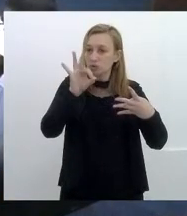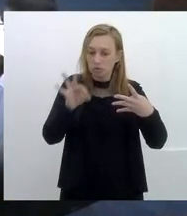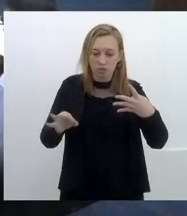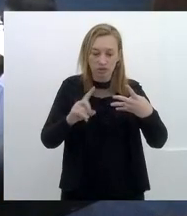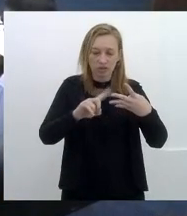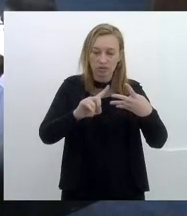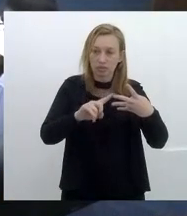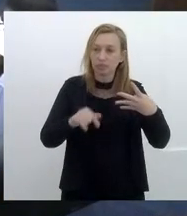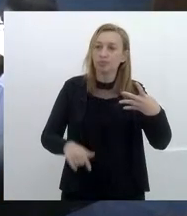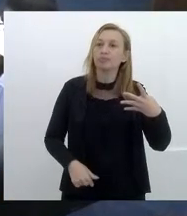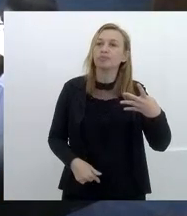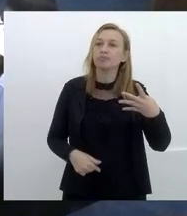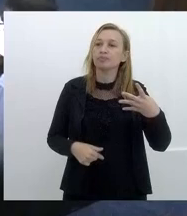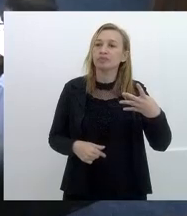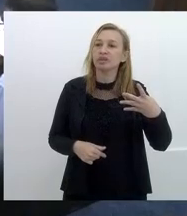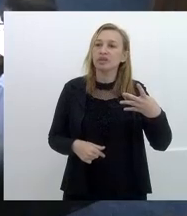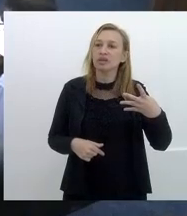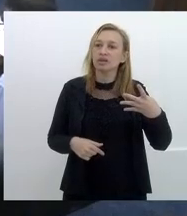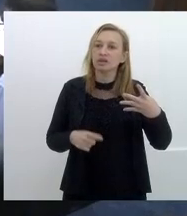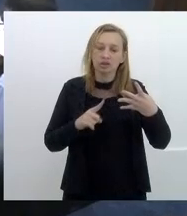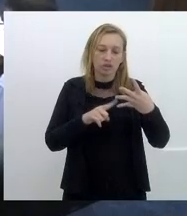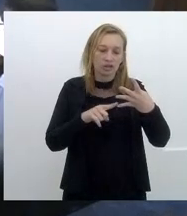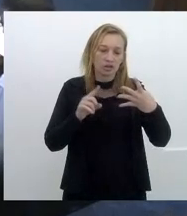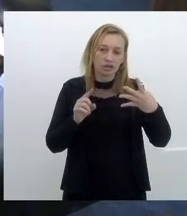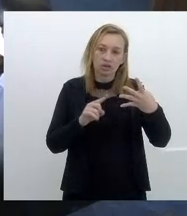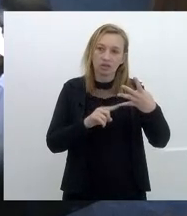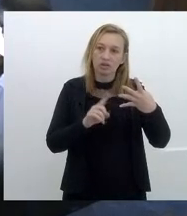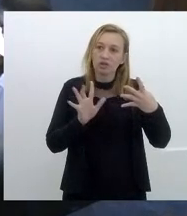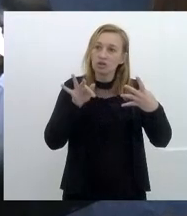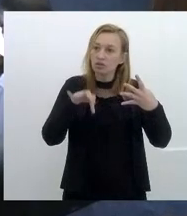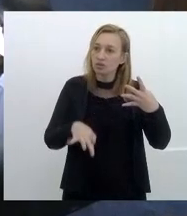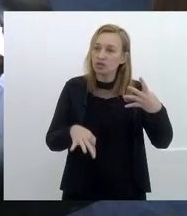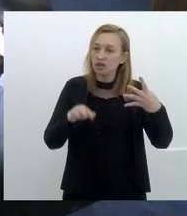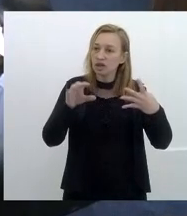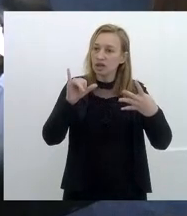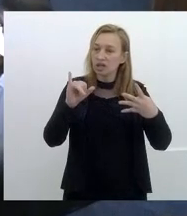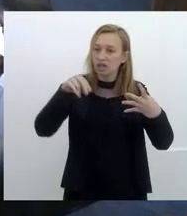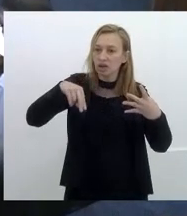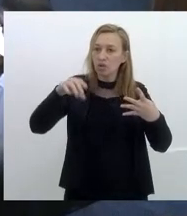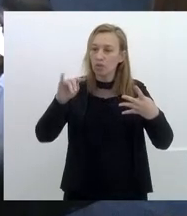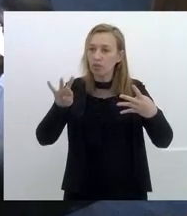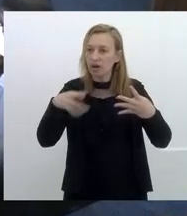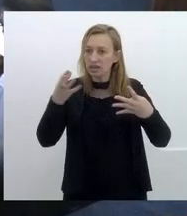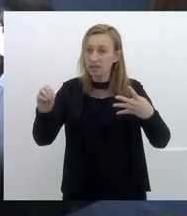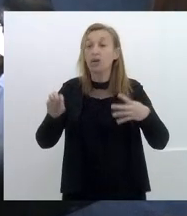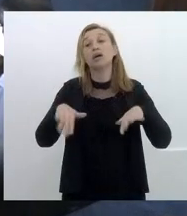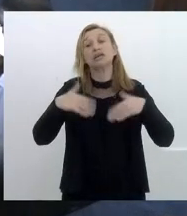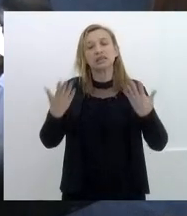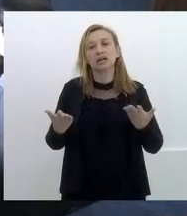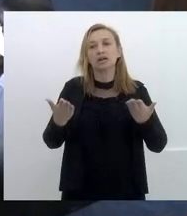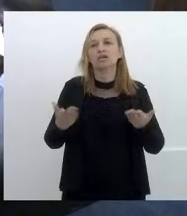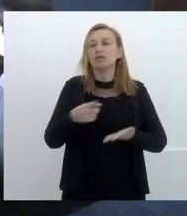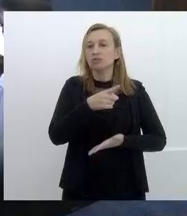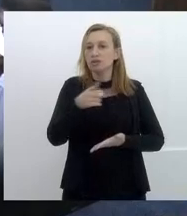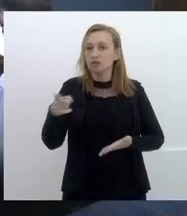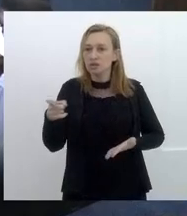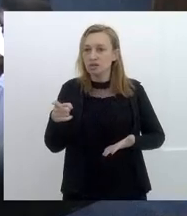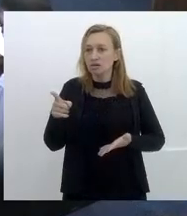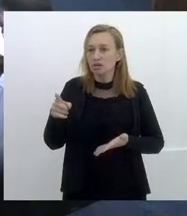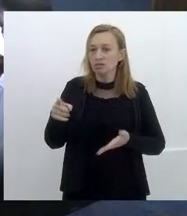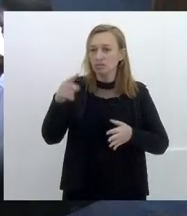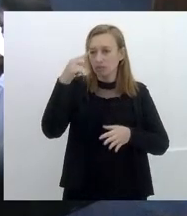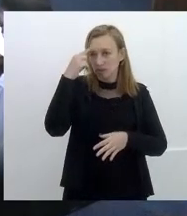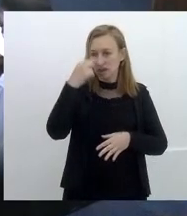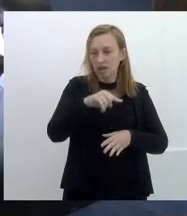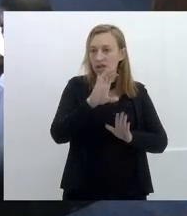por cento e o fim das incorporações Então apesar do senhor está demandado emenda